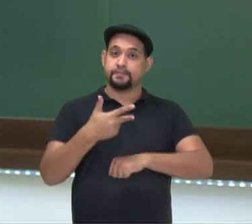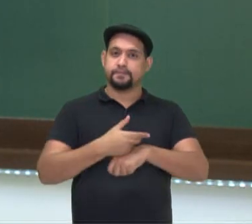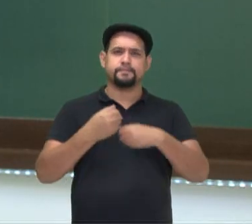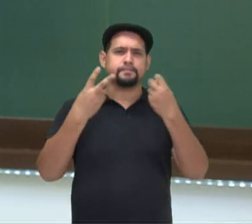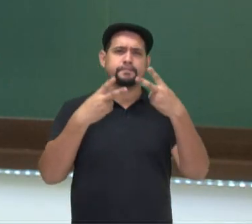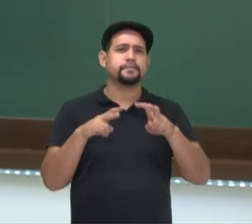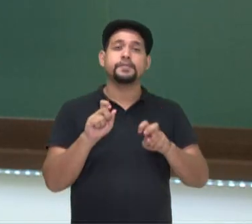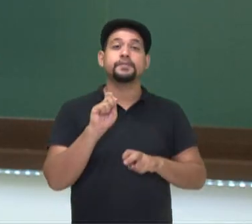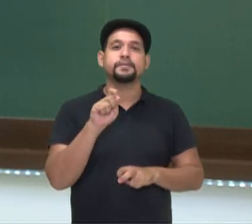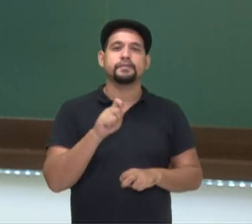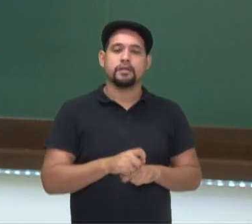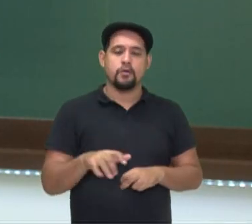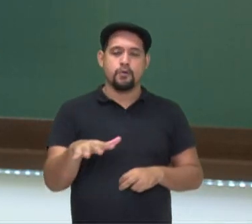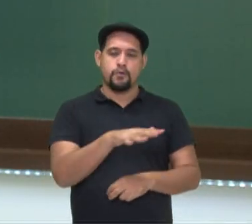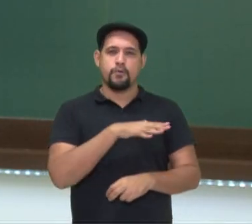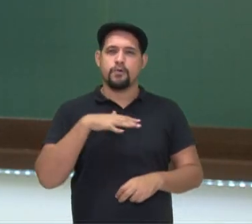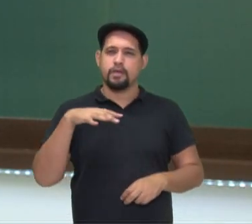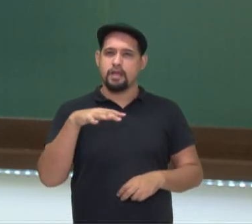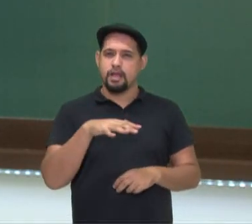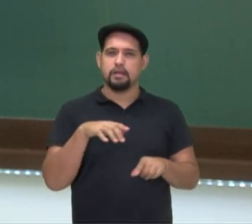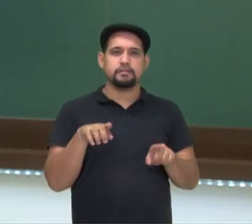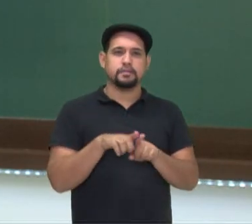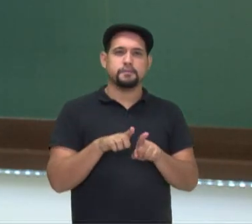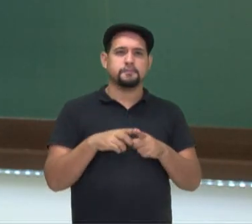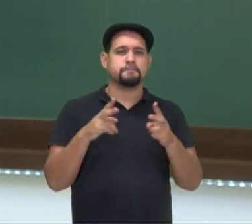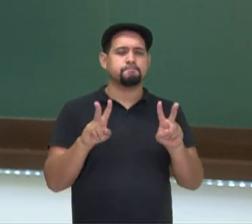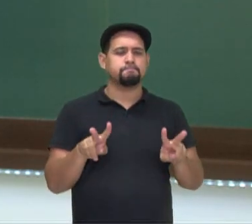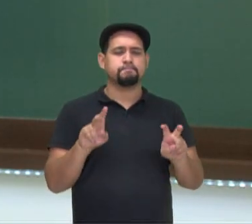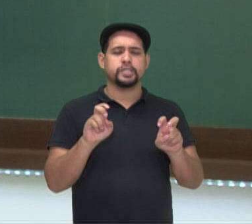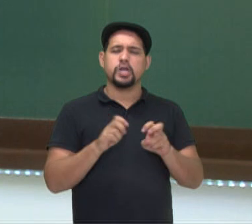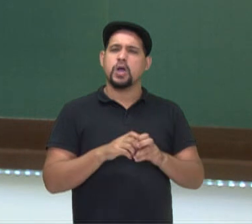nós falamos sobre o espaço cênico, né, sobre